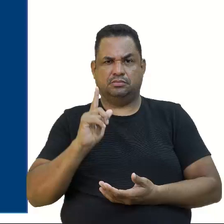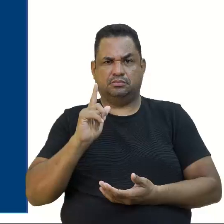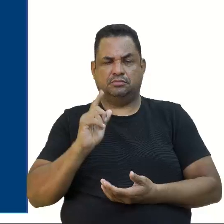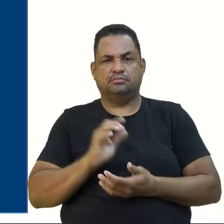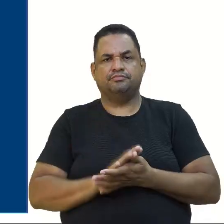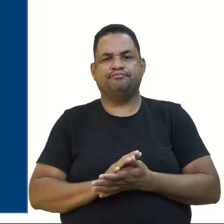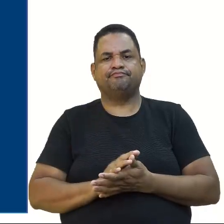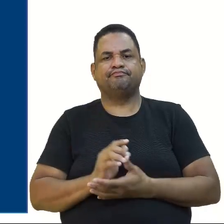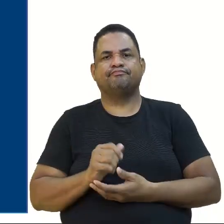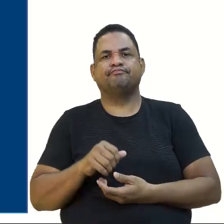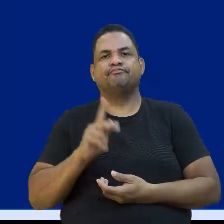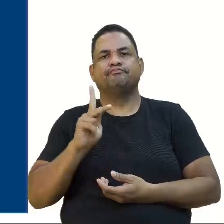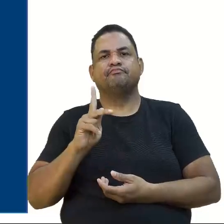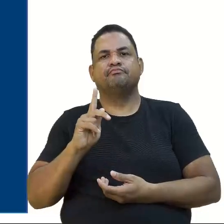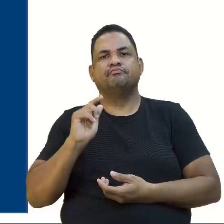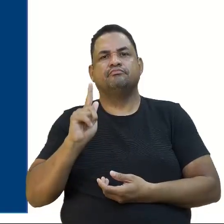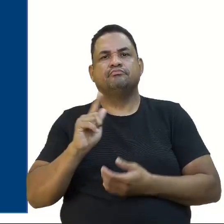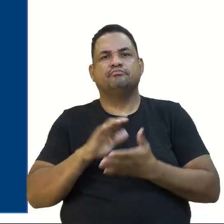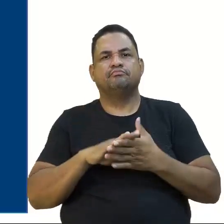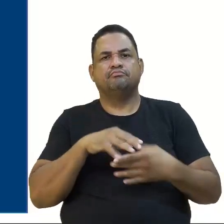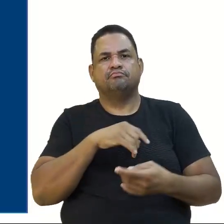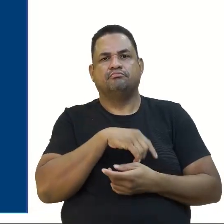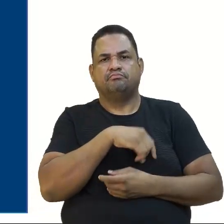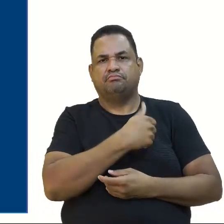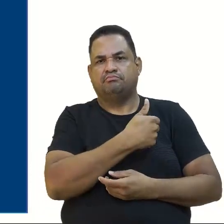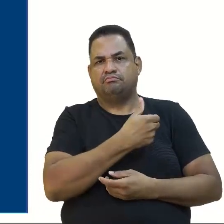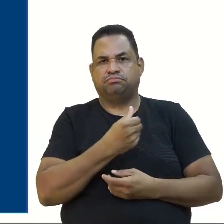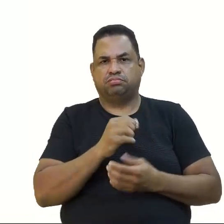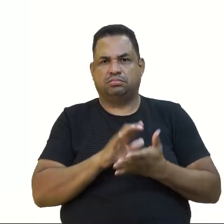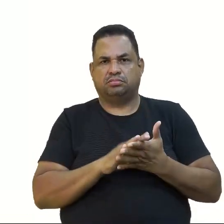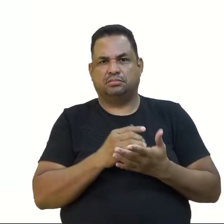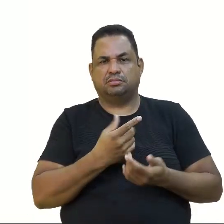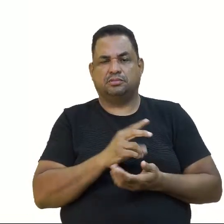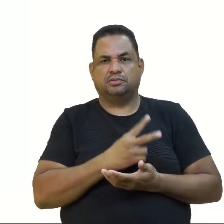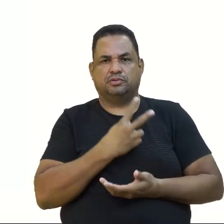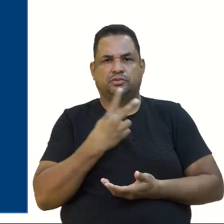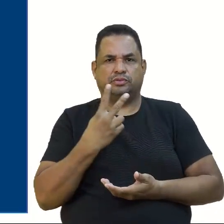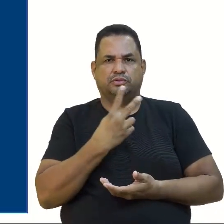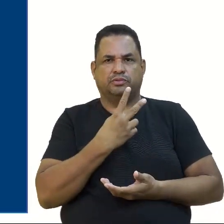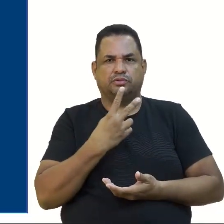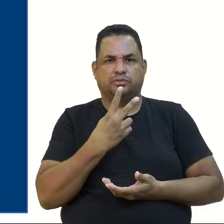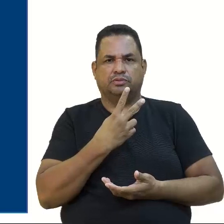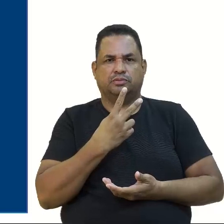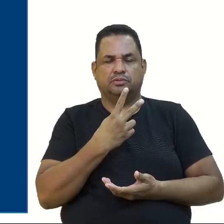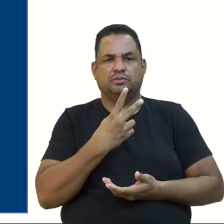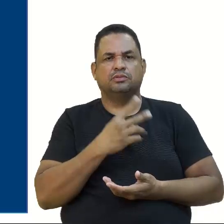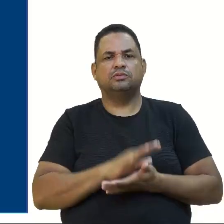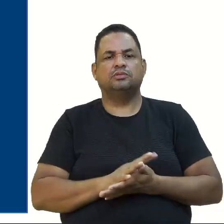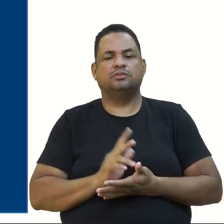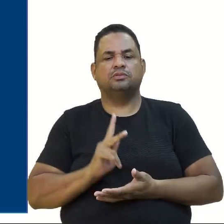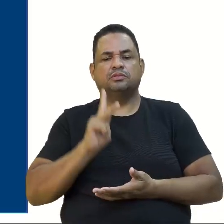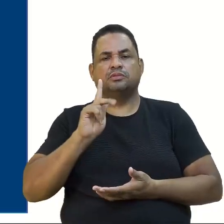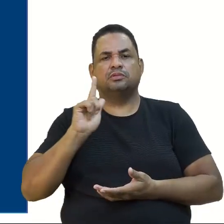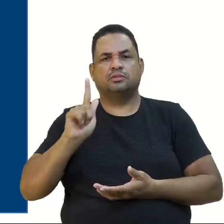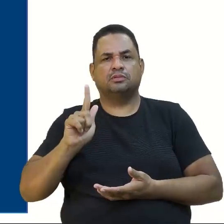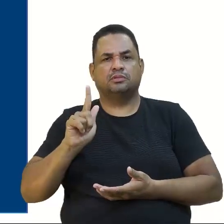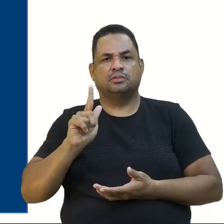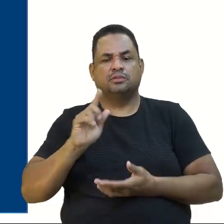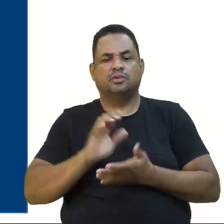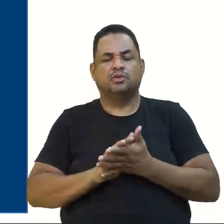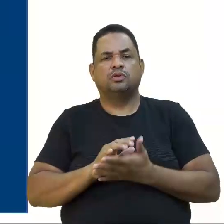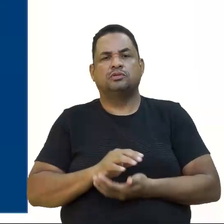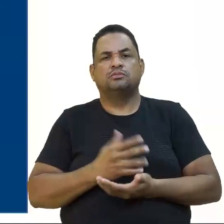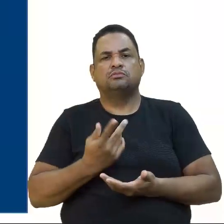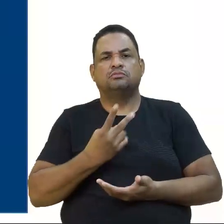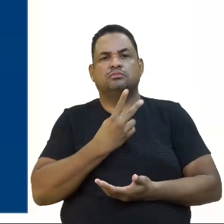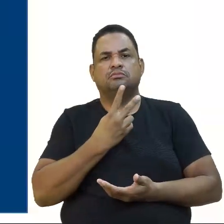né? Então Isso. o X vai valer 1. E se for 2 quilos de carne? 2 quilos de carne, 16 vou